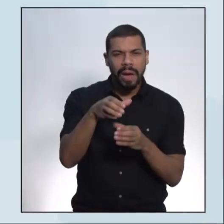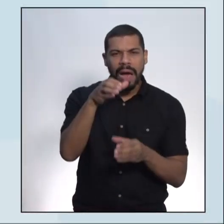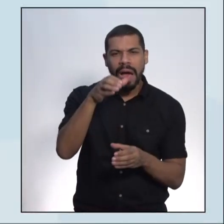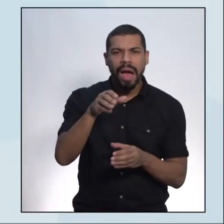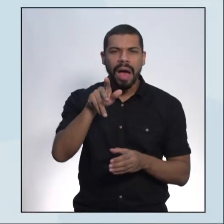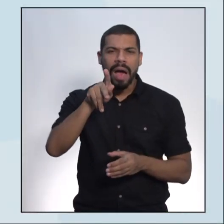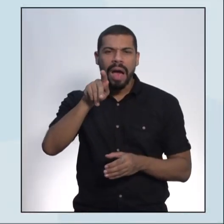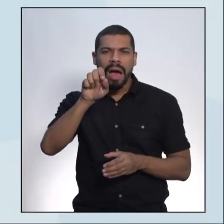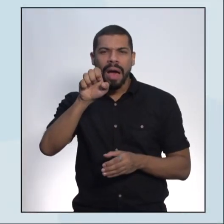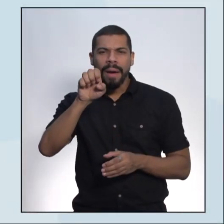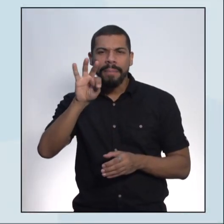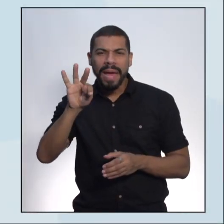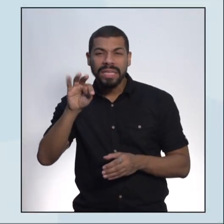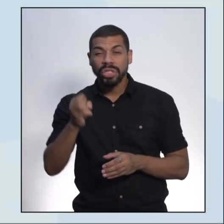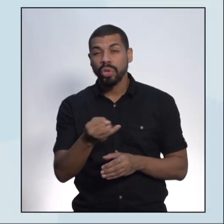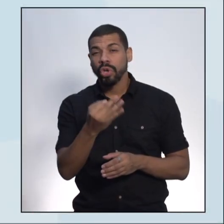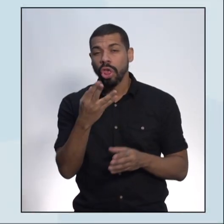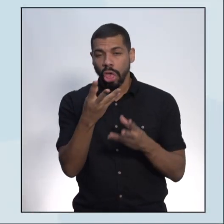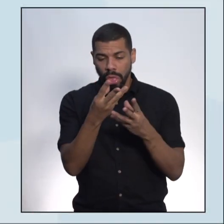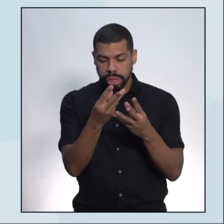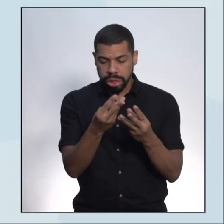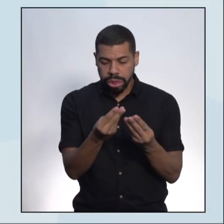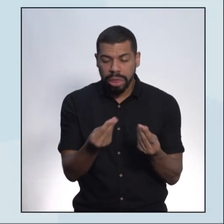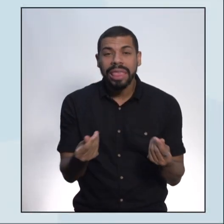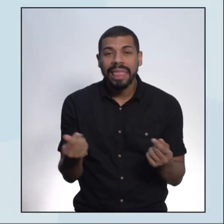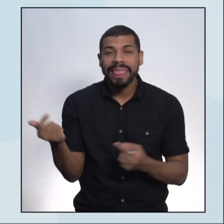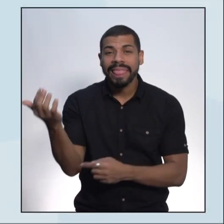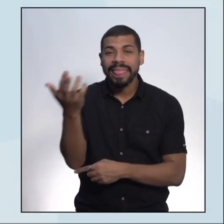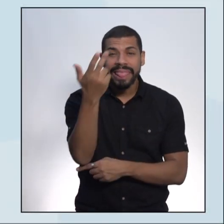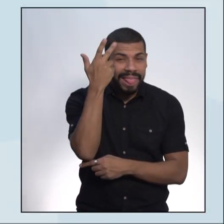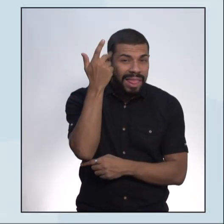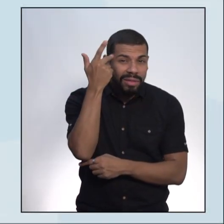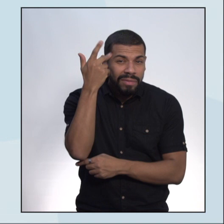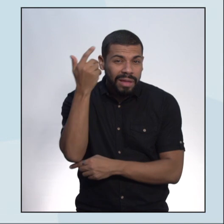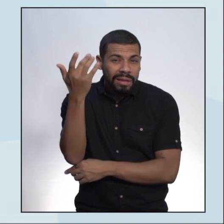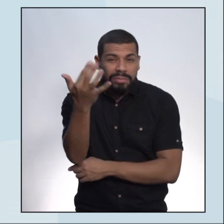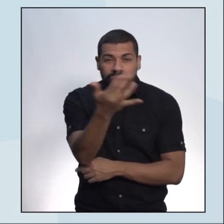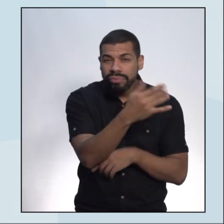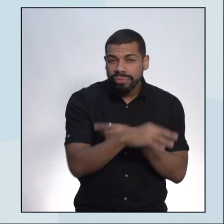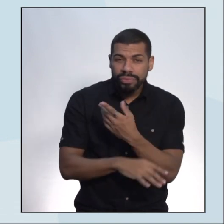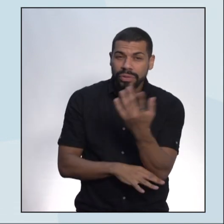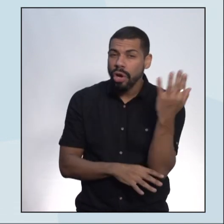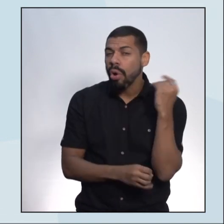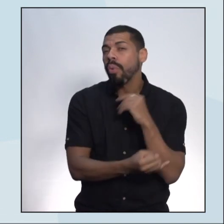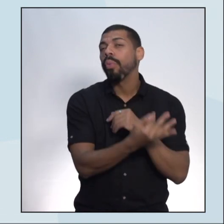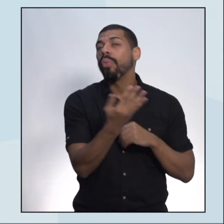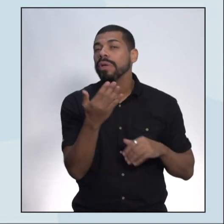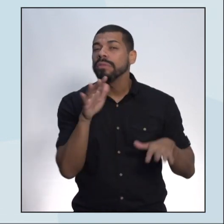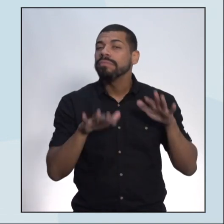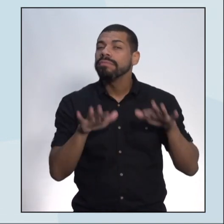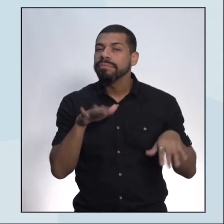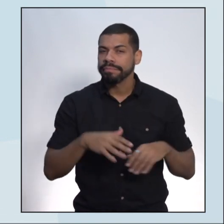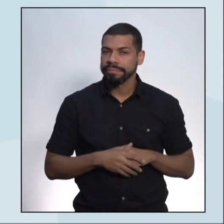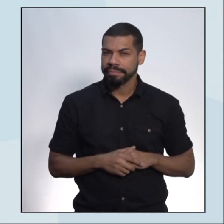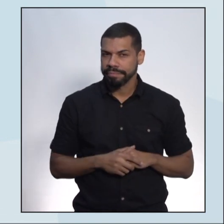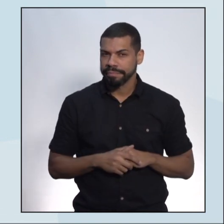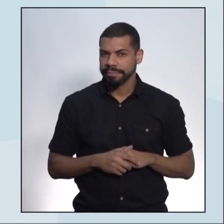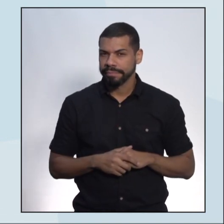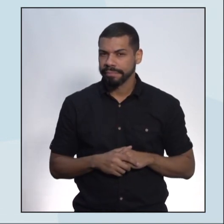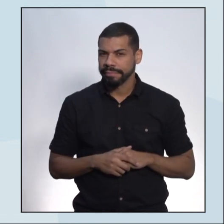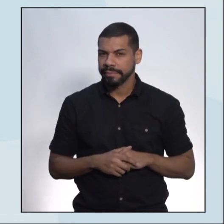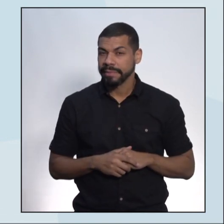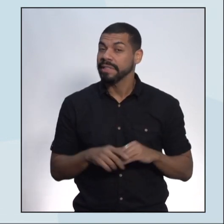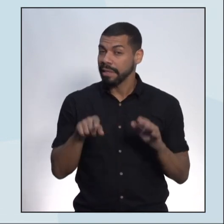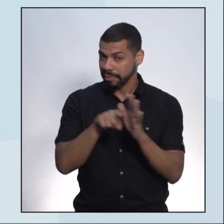demora para se decompor na natureza? Né? Já pensou nisso? Então, olha só, temos aí